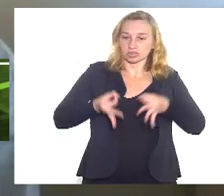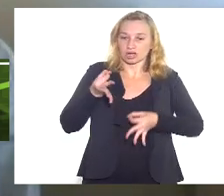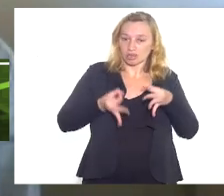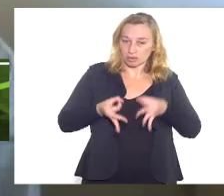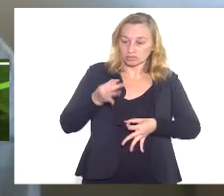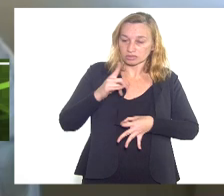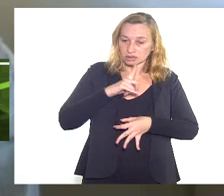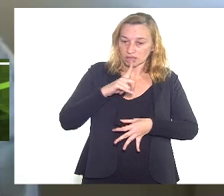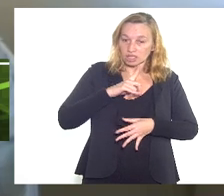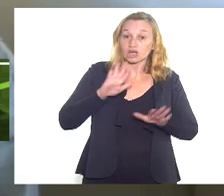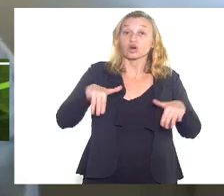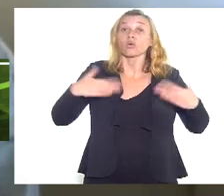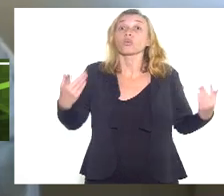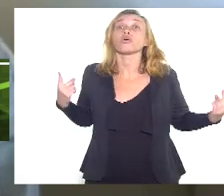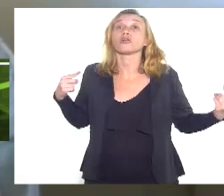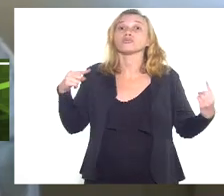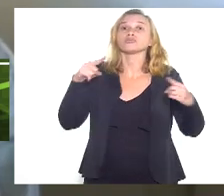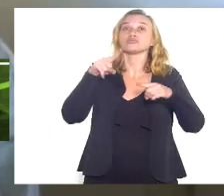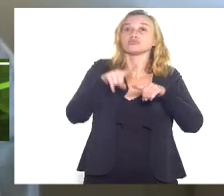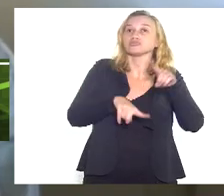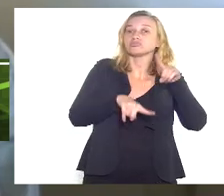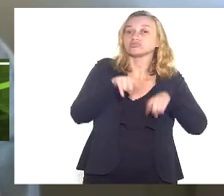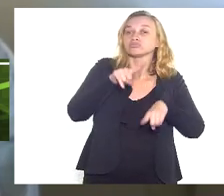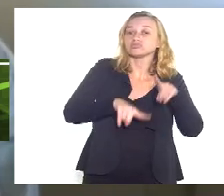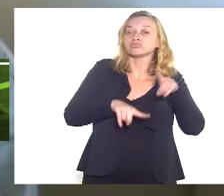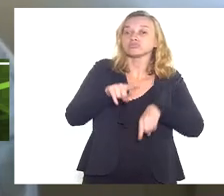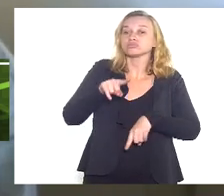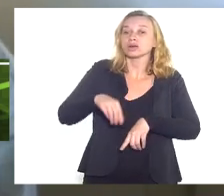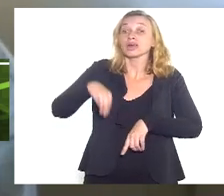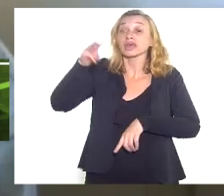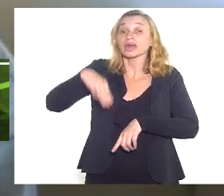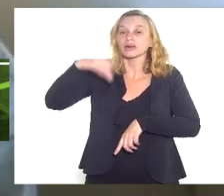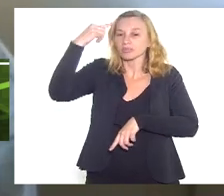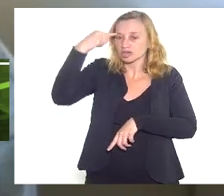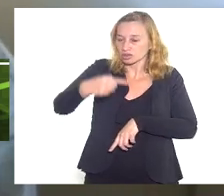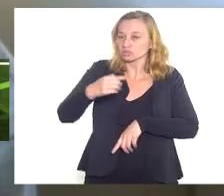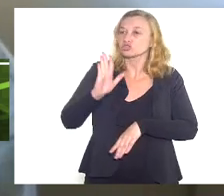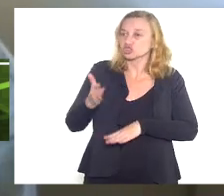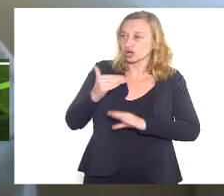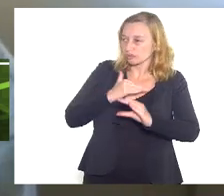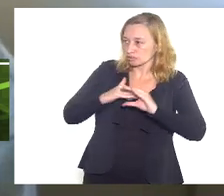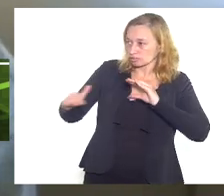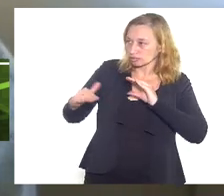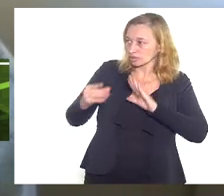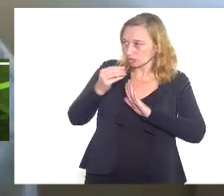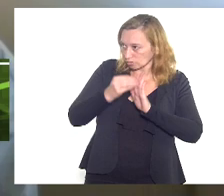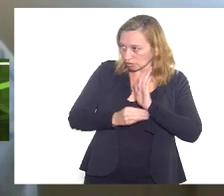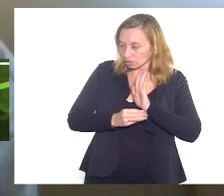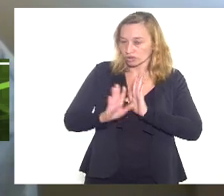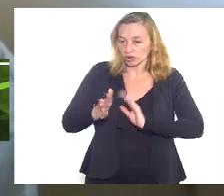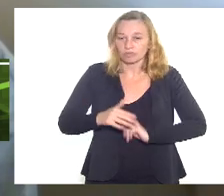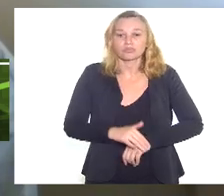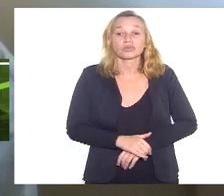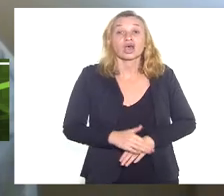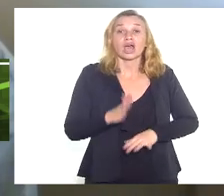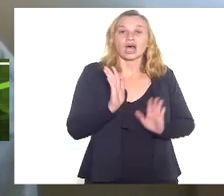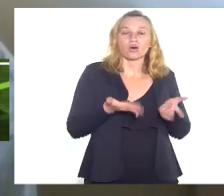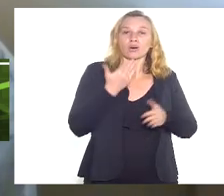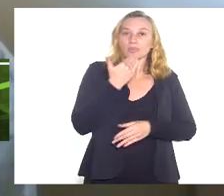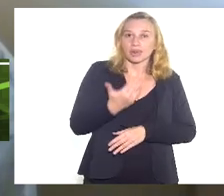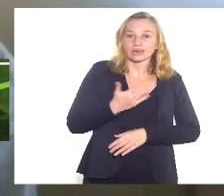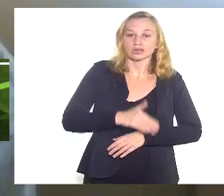o objeto e o montante. Esses ofícios já foram encaminhados. Agora